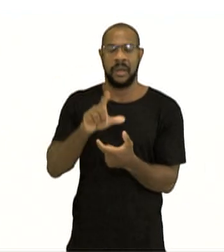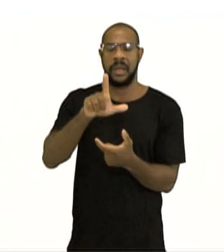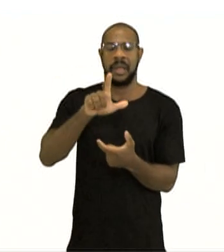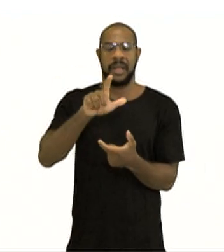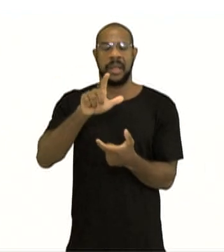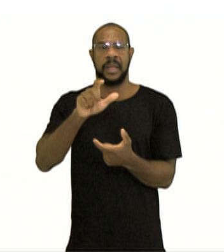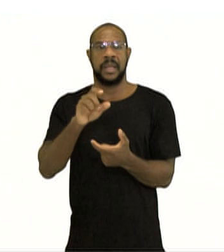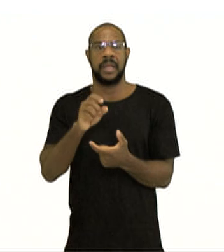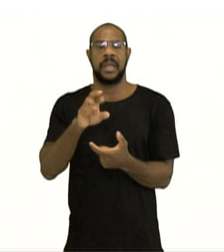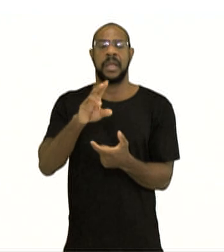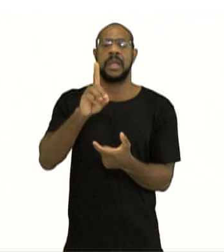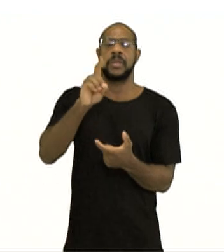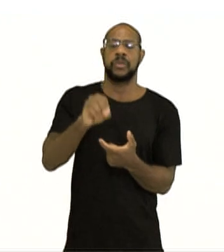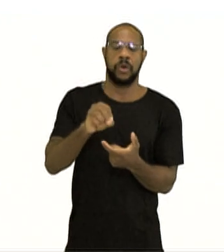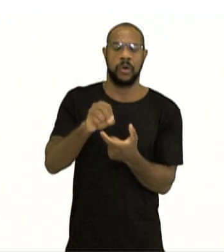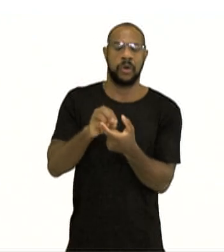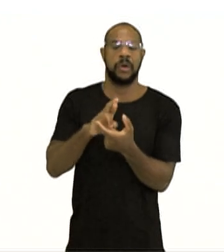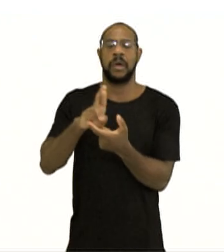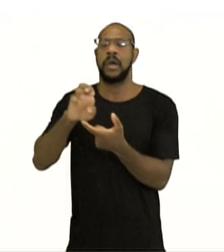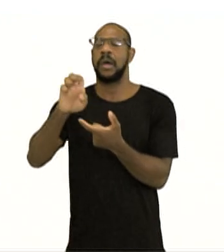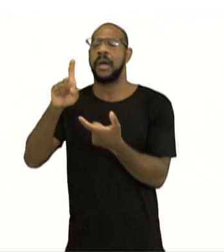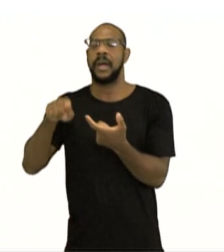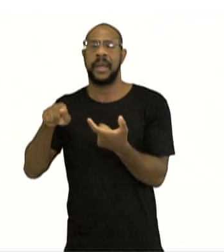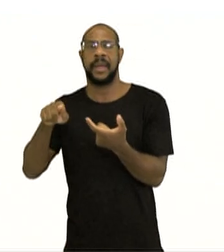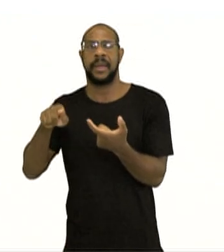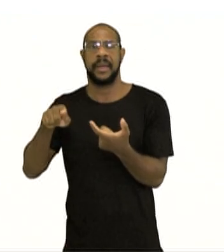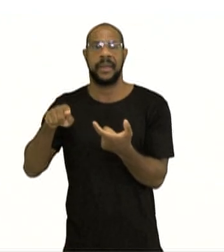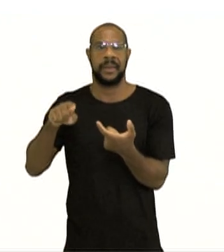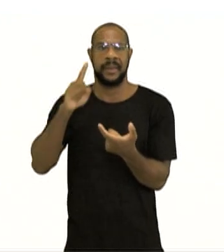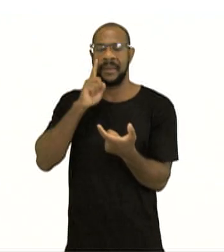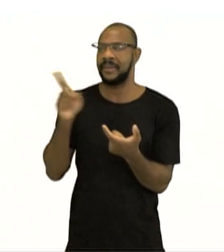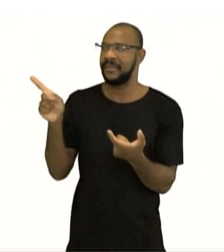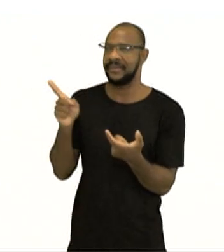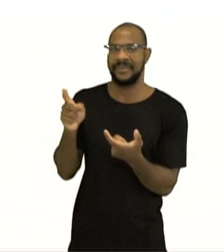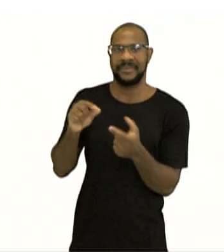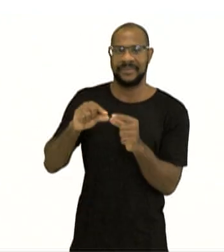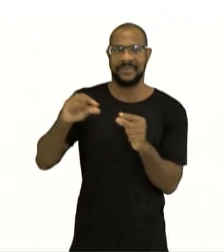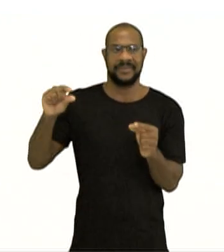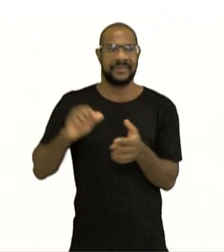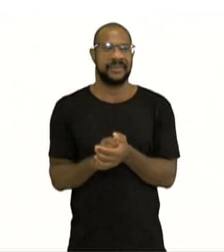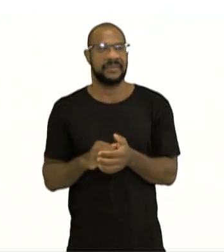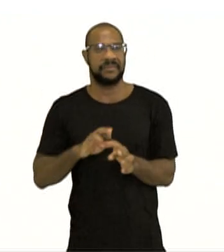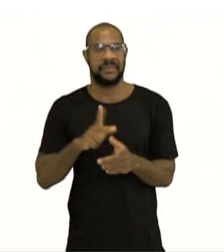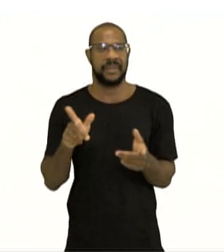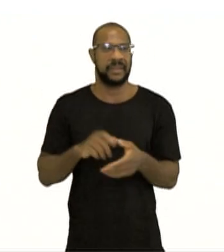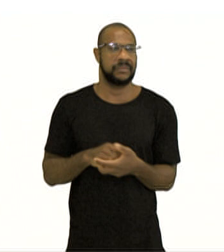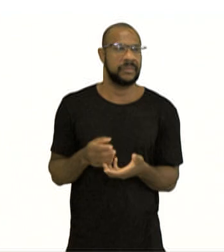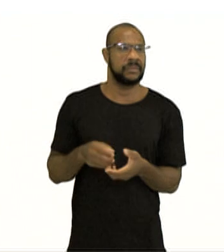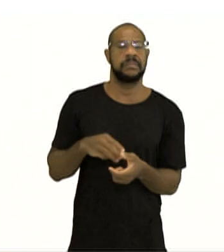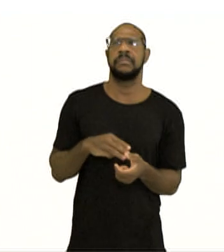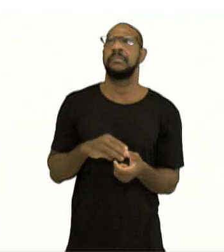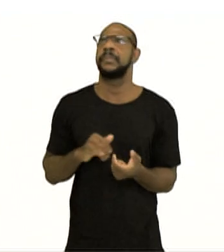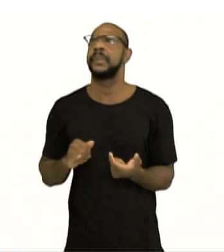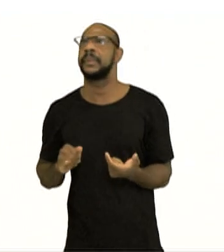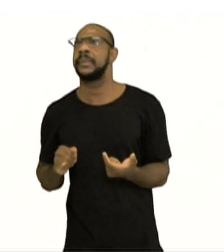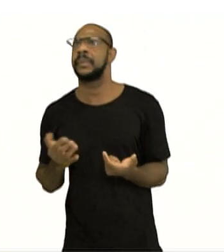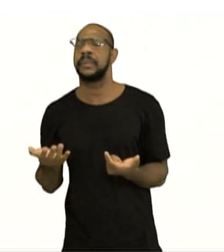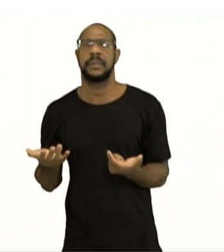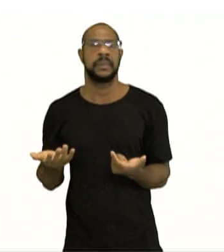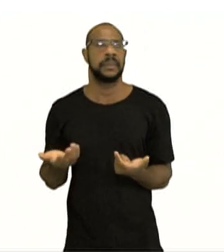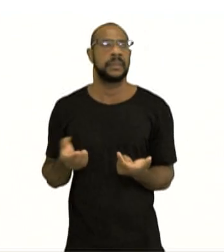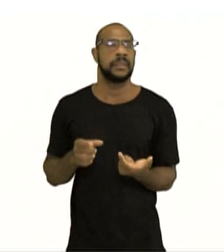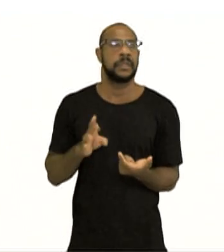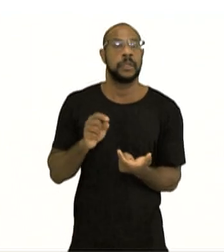Monossílabos tônicos, a, e, i, o. Percebeu? Diferente do mi. Tá? Então, eu